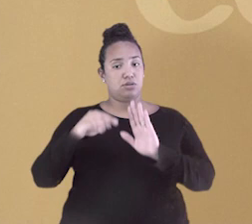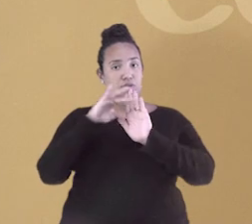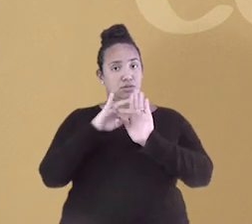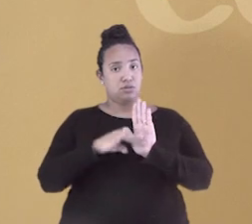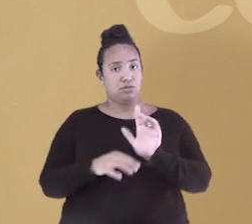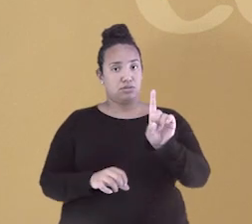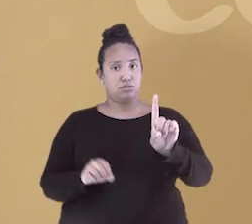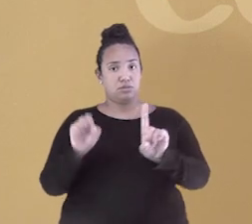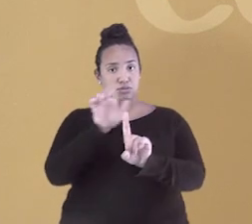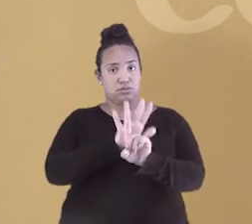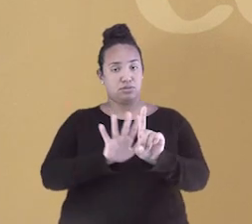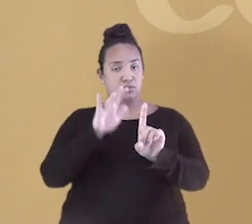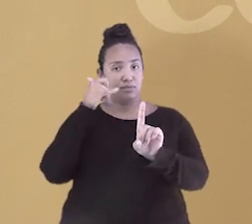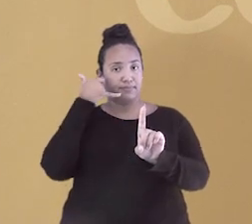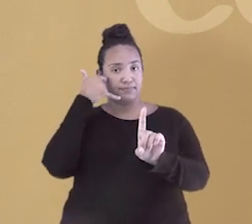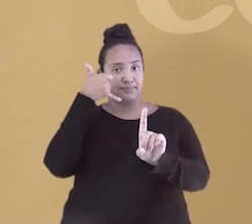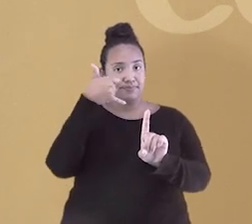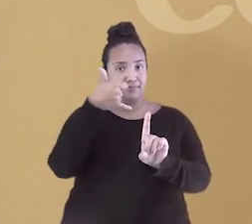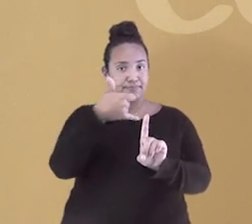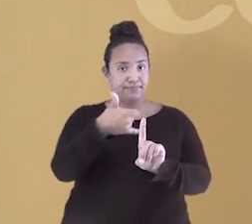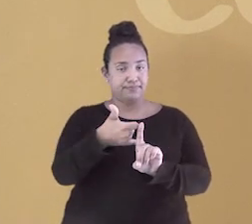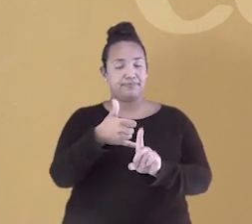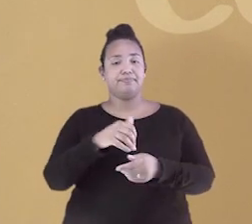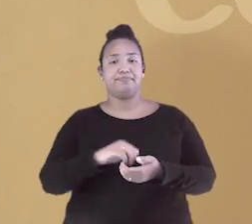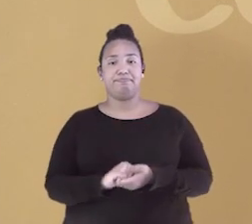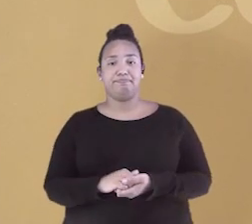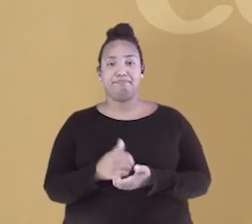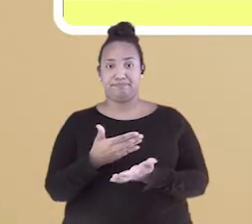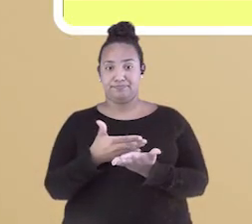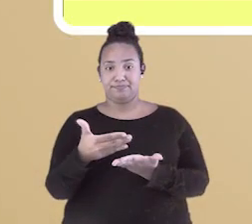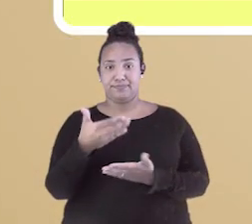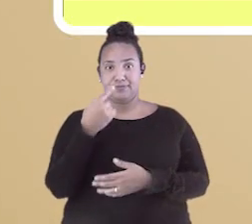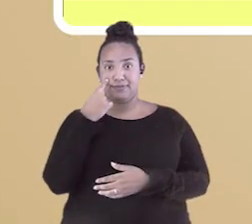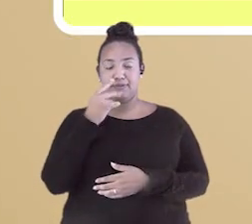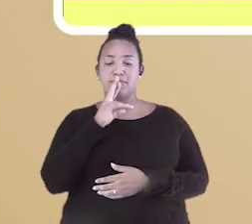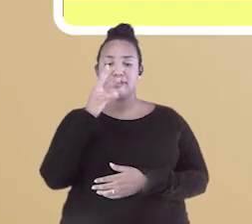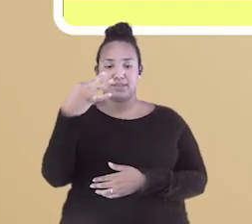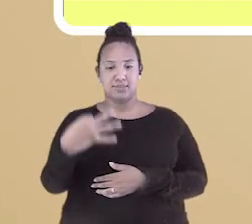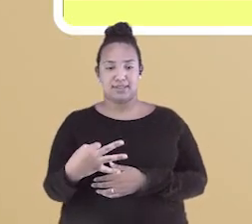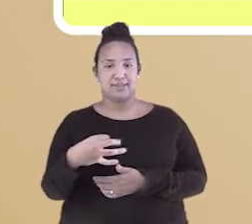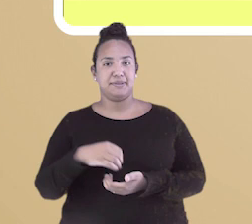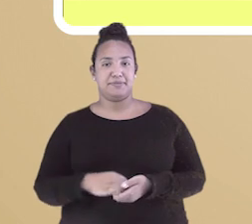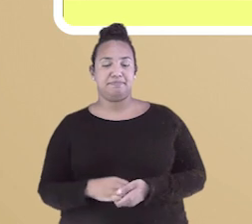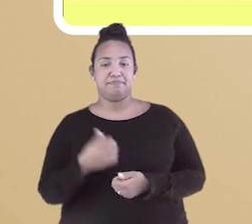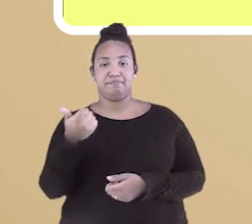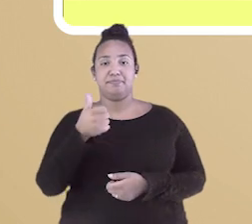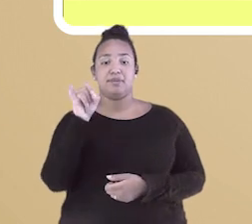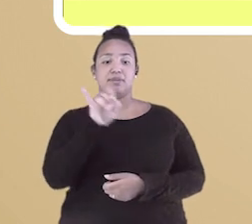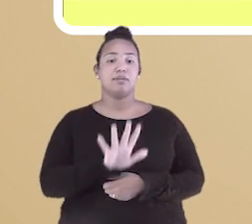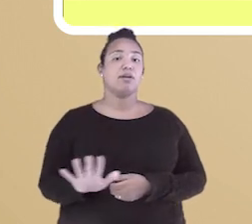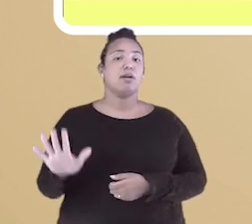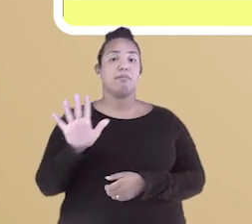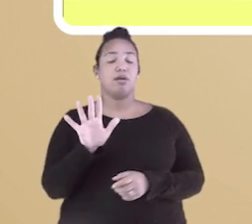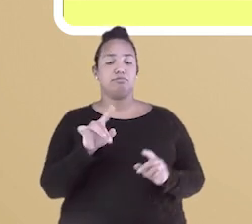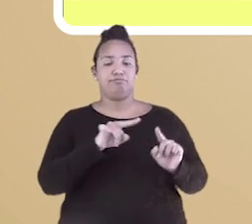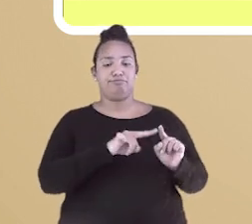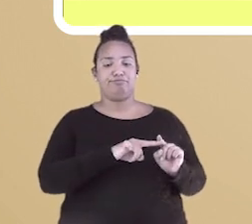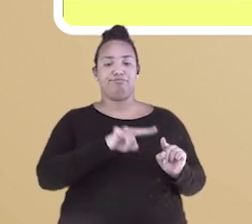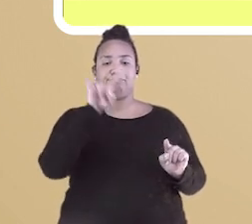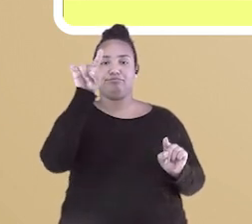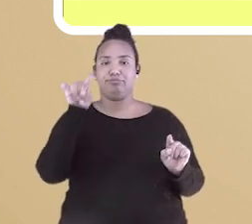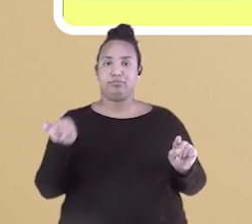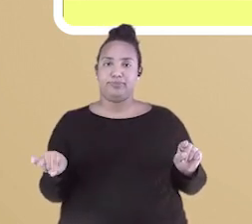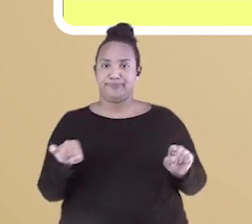Code presente na sua tela. Vamos corrigir? A primeira figura é um triângulo. Ele